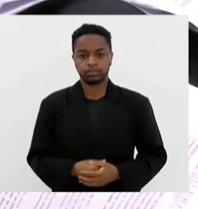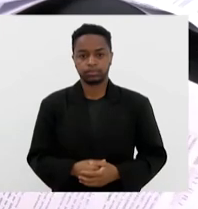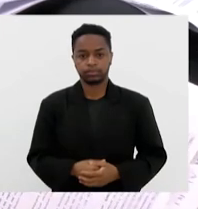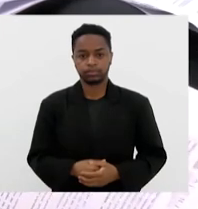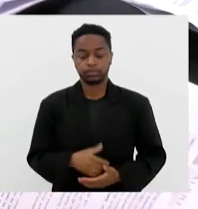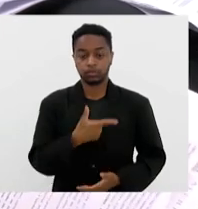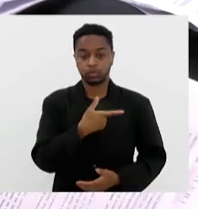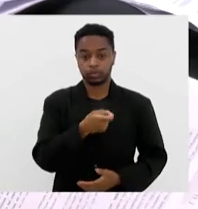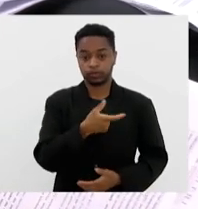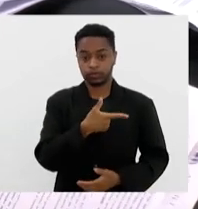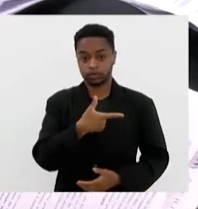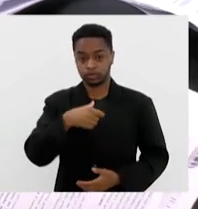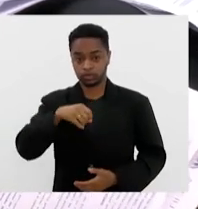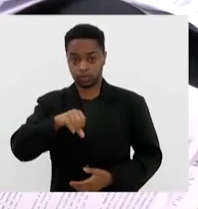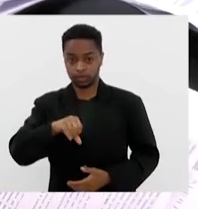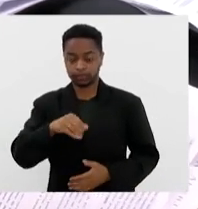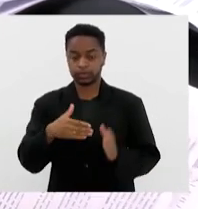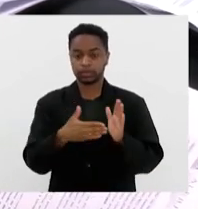29 a 32,